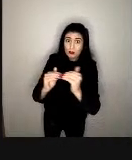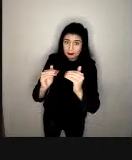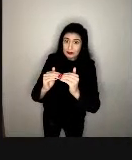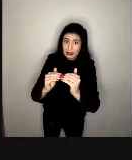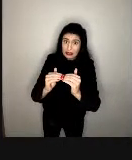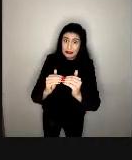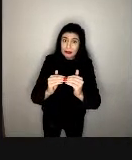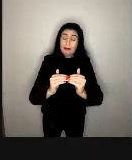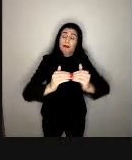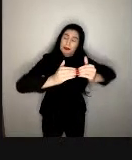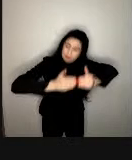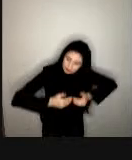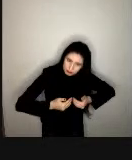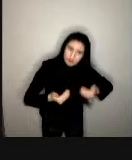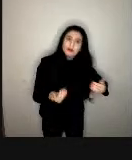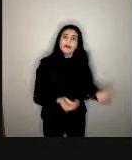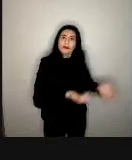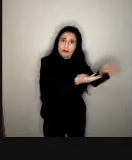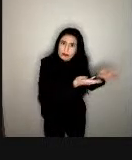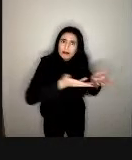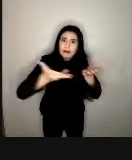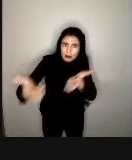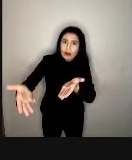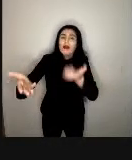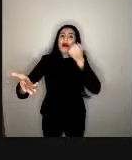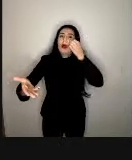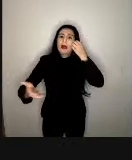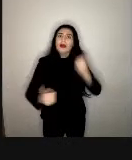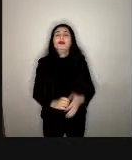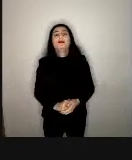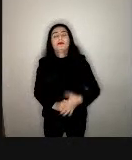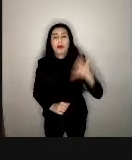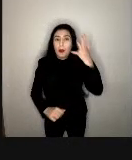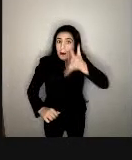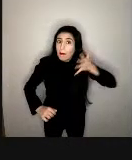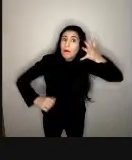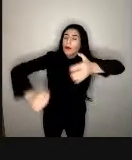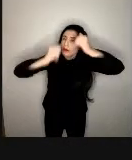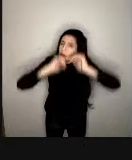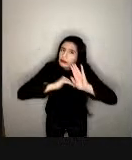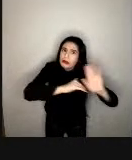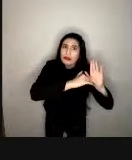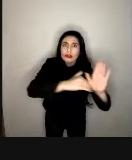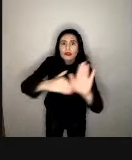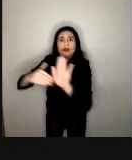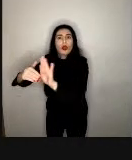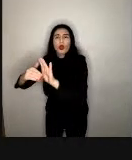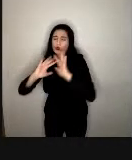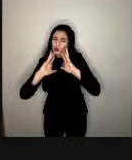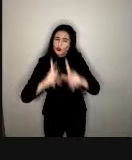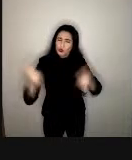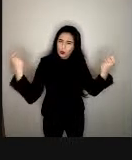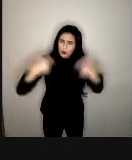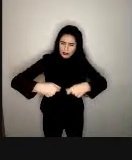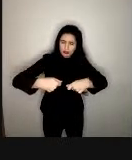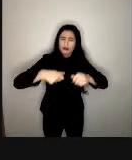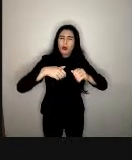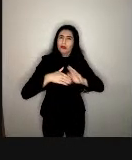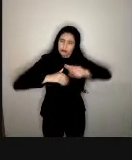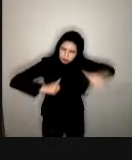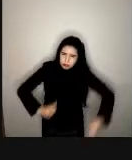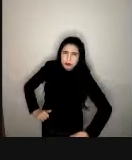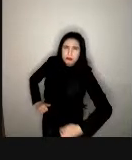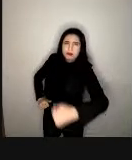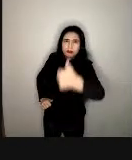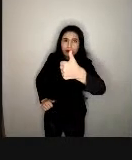Já avisou que dinheiro eles não tinham para ajudar, mas que iam fazer tudo o que fosse possível para que a coisa acontecesse. A Vera